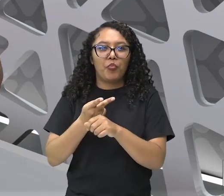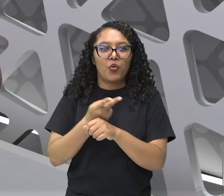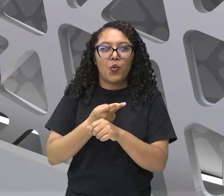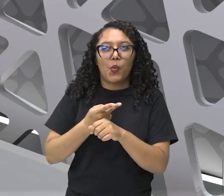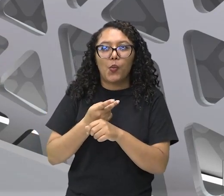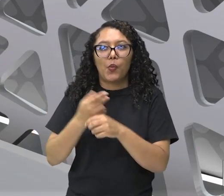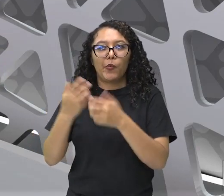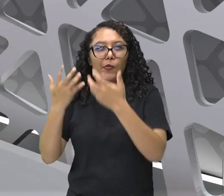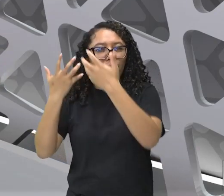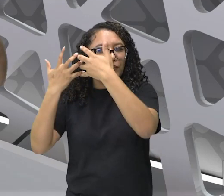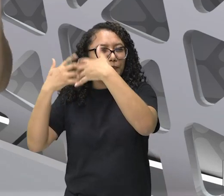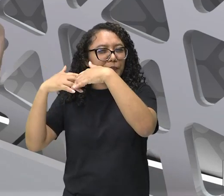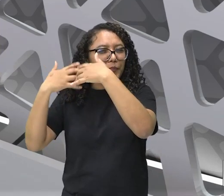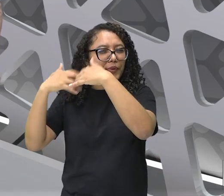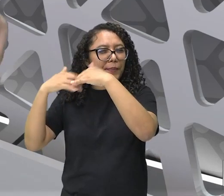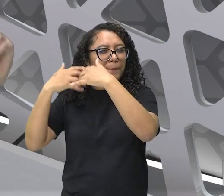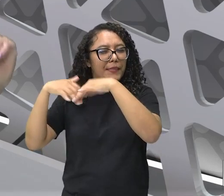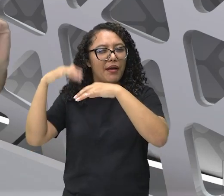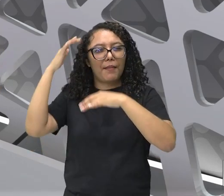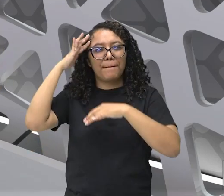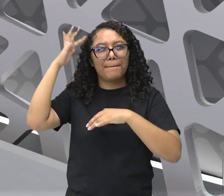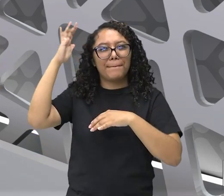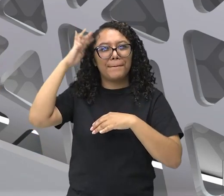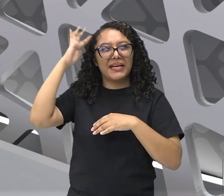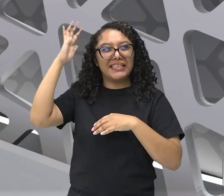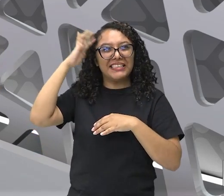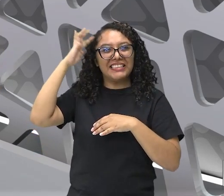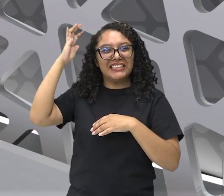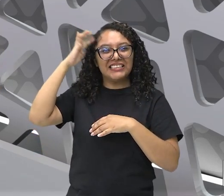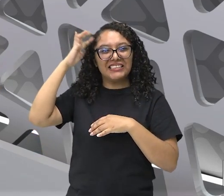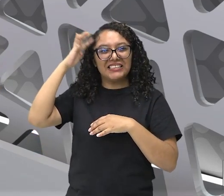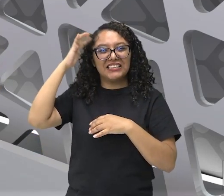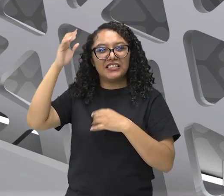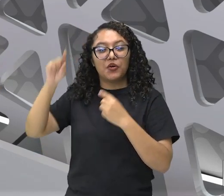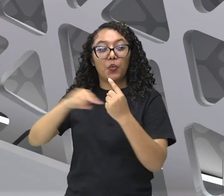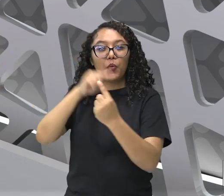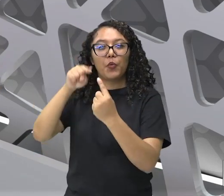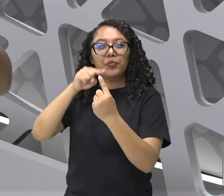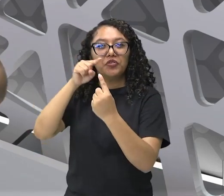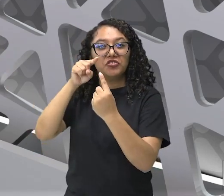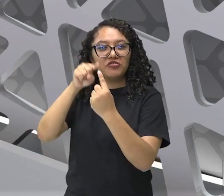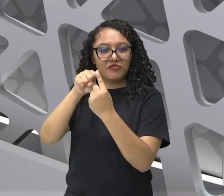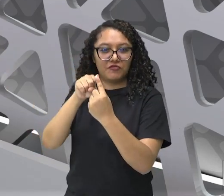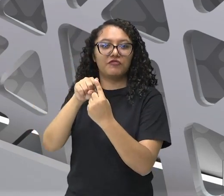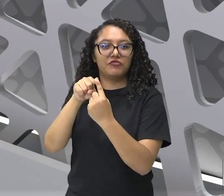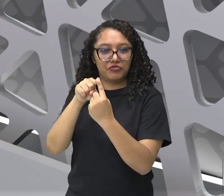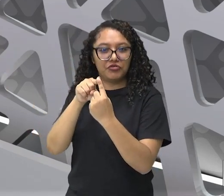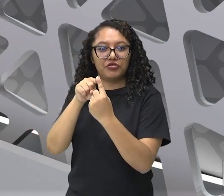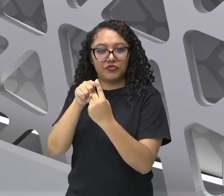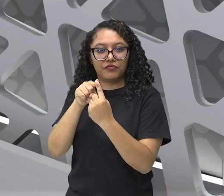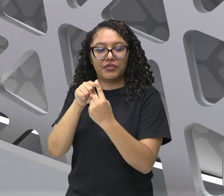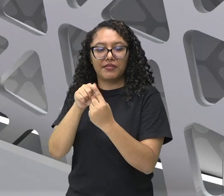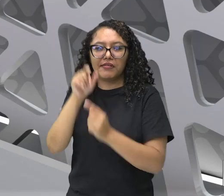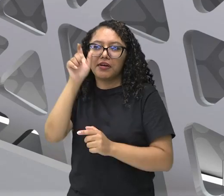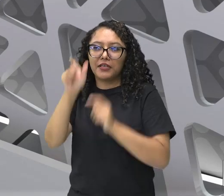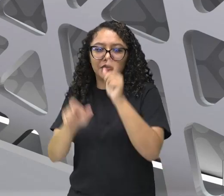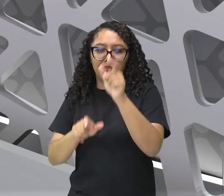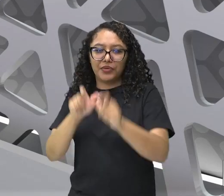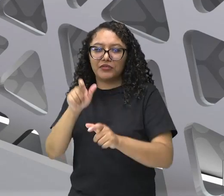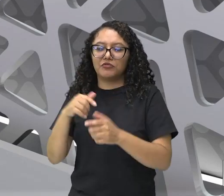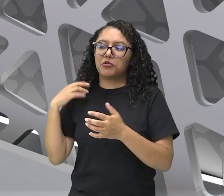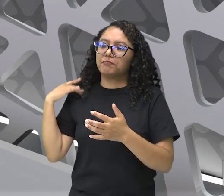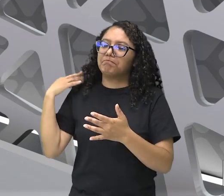uma racionalidade. A transcendência é algo a ser atingido. O ser humano, durante toda a